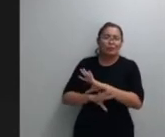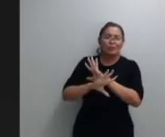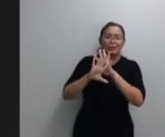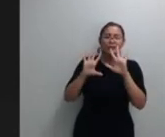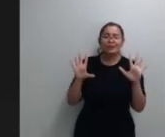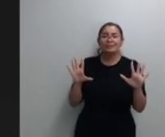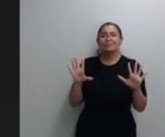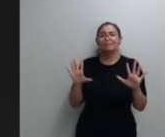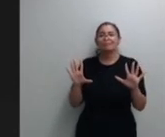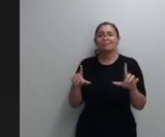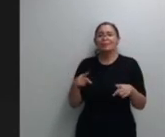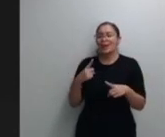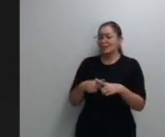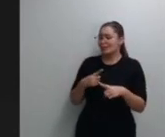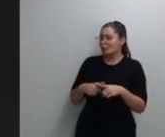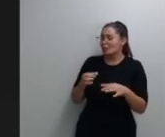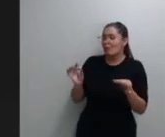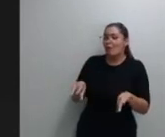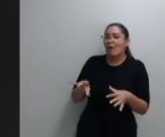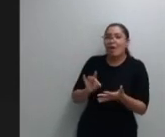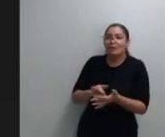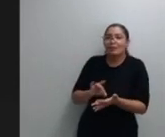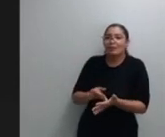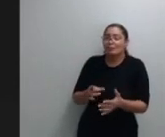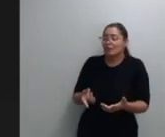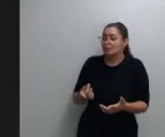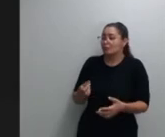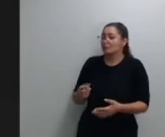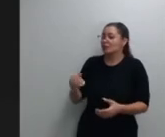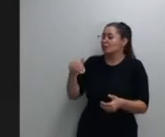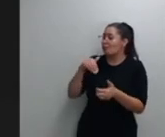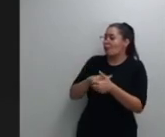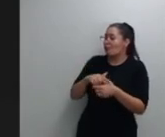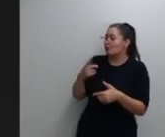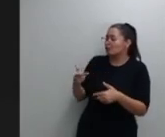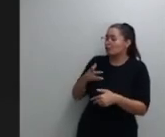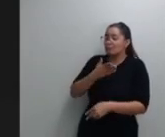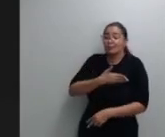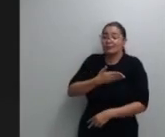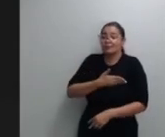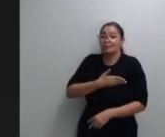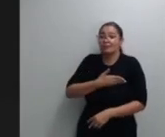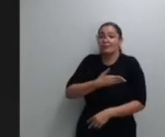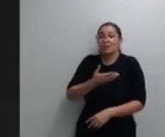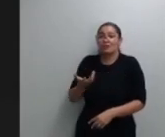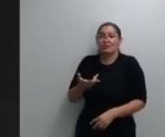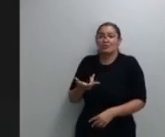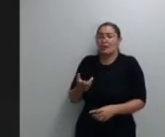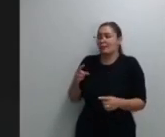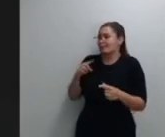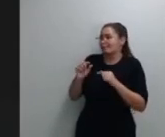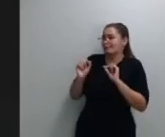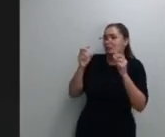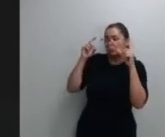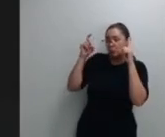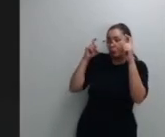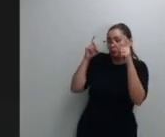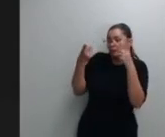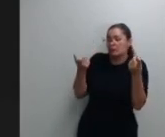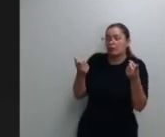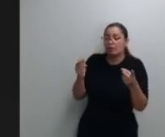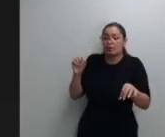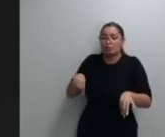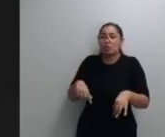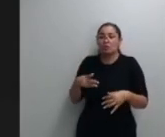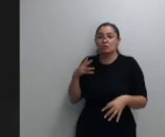esclarecimento de fato é até se porventura no meu voto ou no voto de algum colega tiver algum equipe. Então, não em razão do que